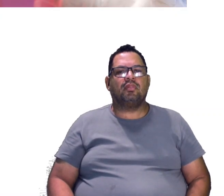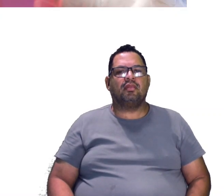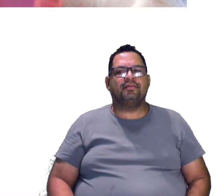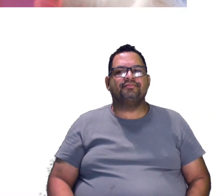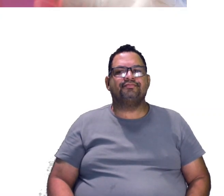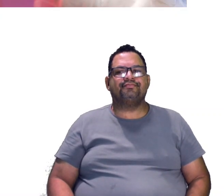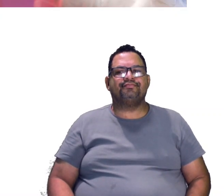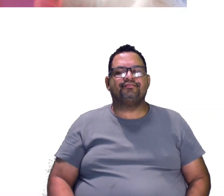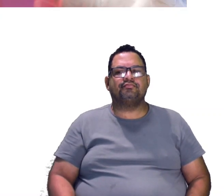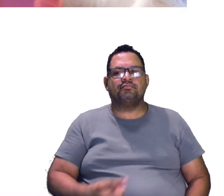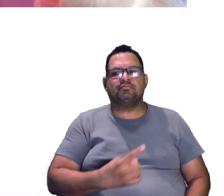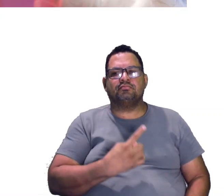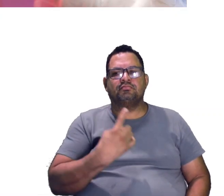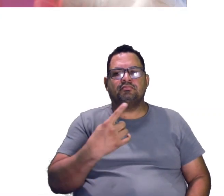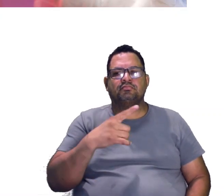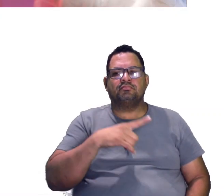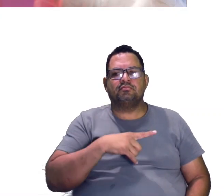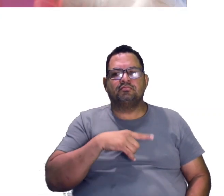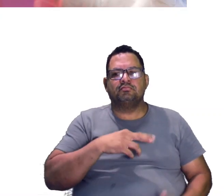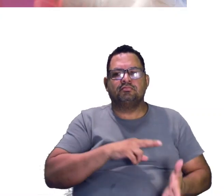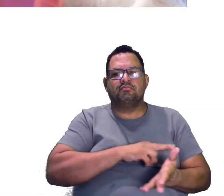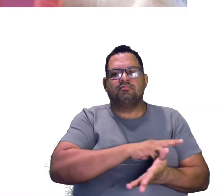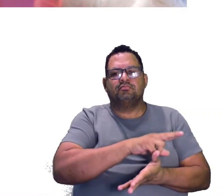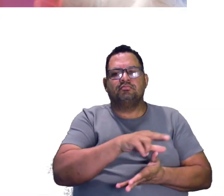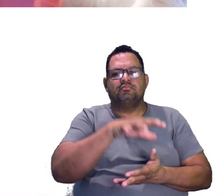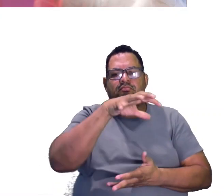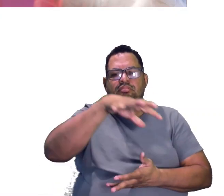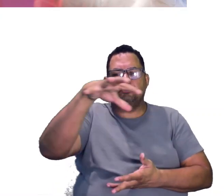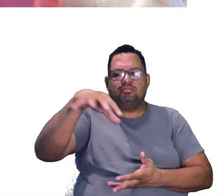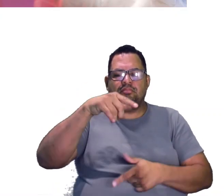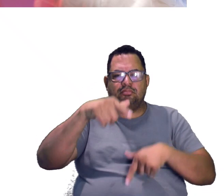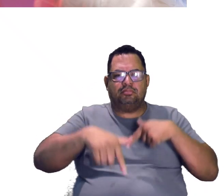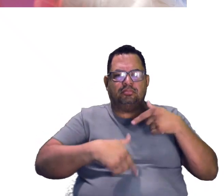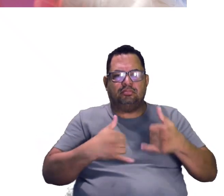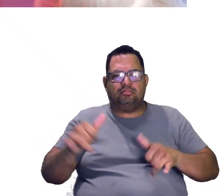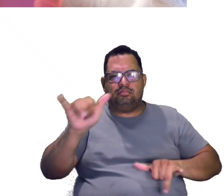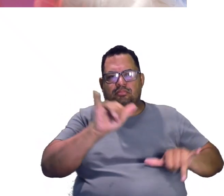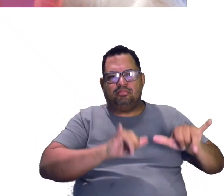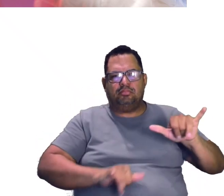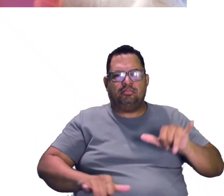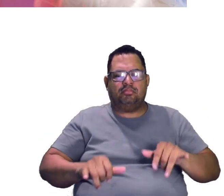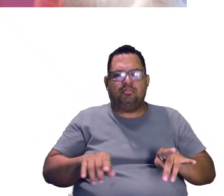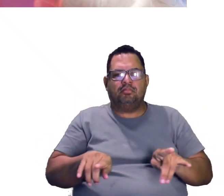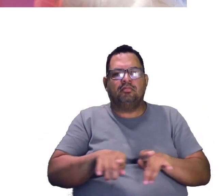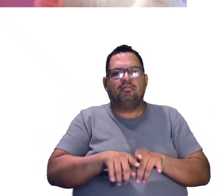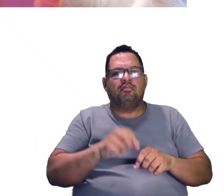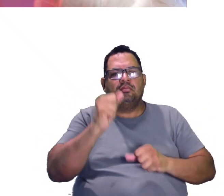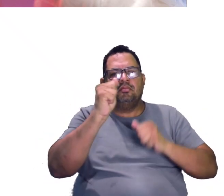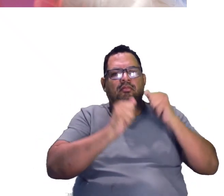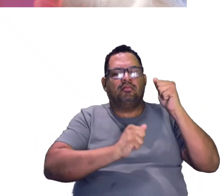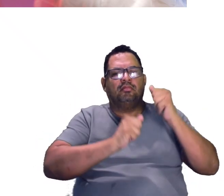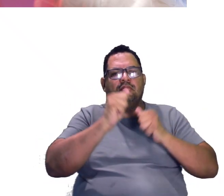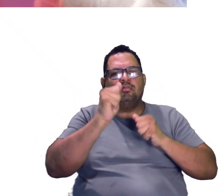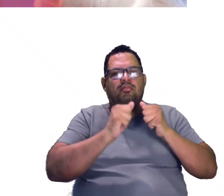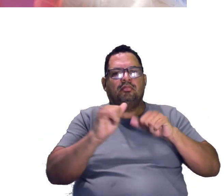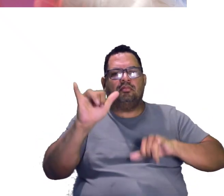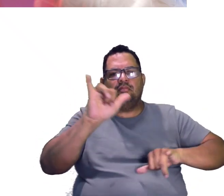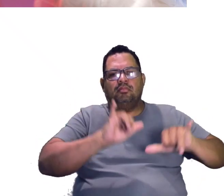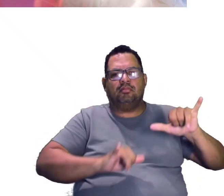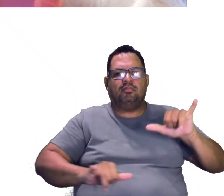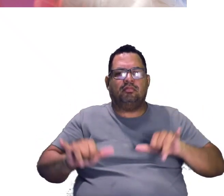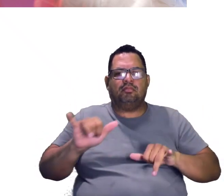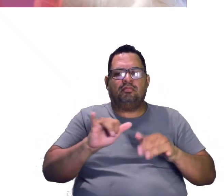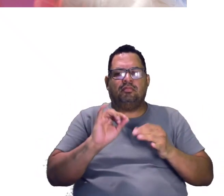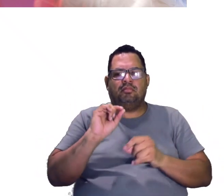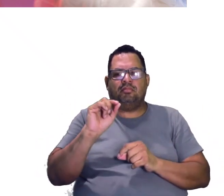nós temos para vocês é que existem diversos campos de trabalho do químico, Tanto na indústria química, aí você